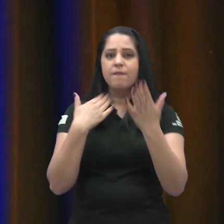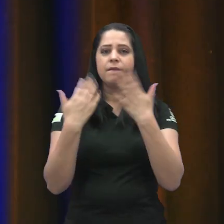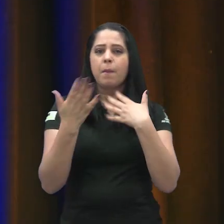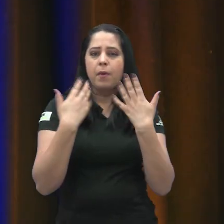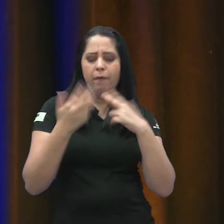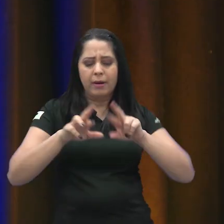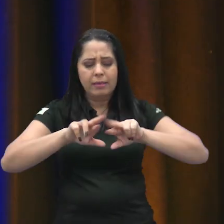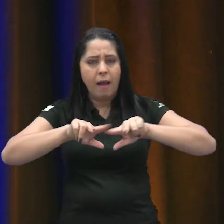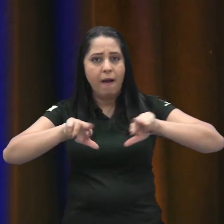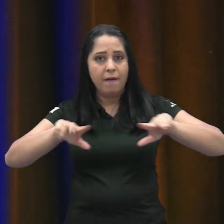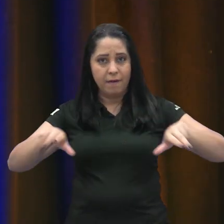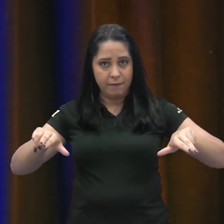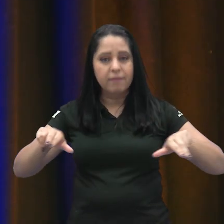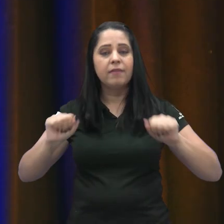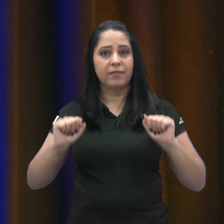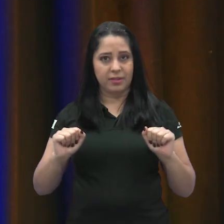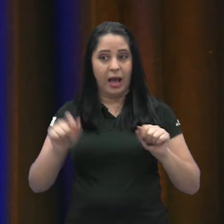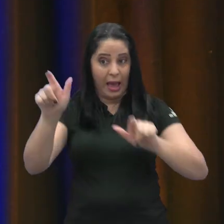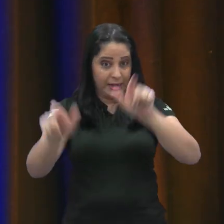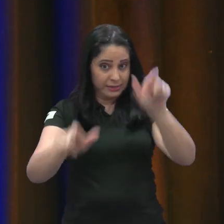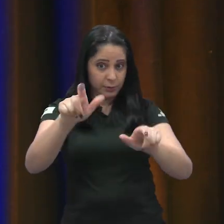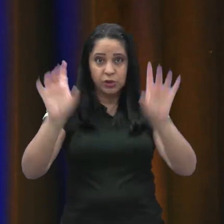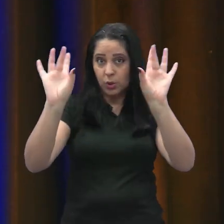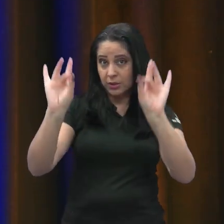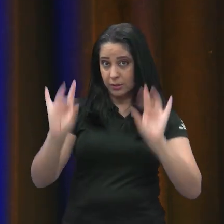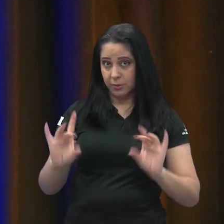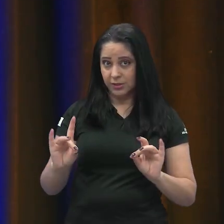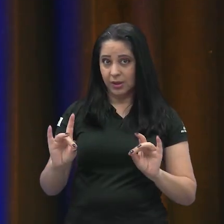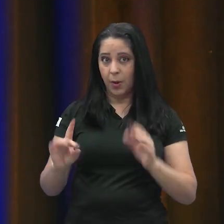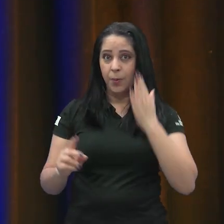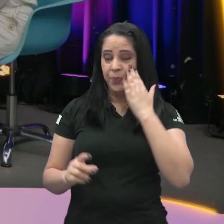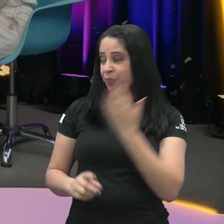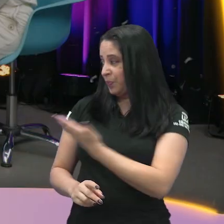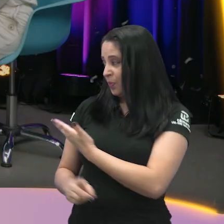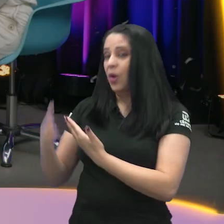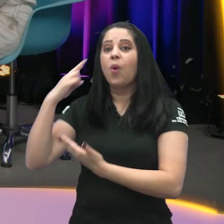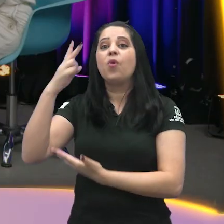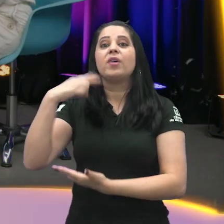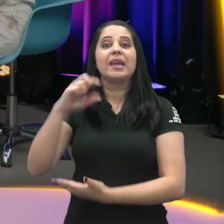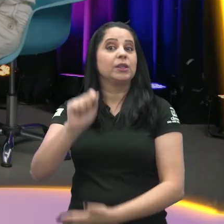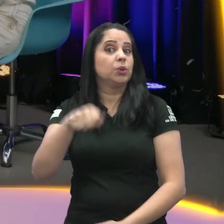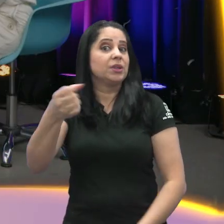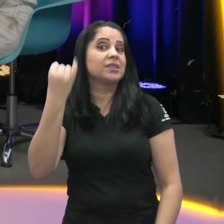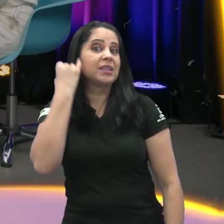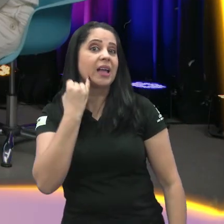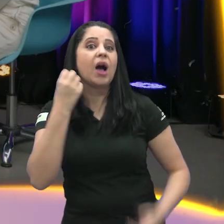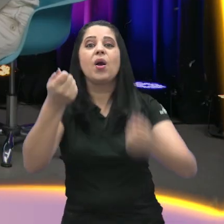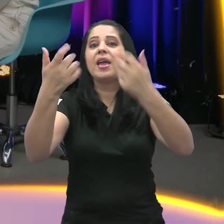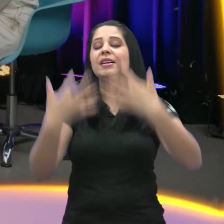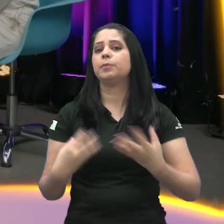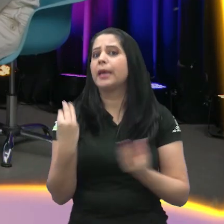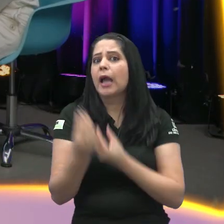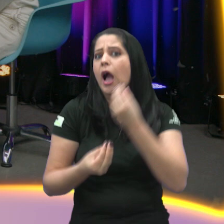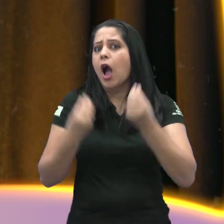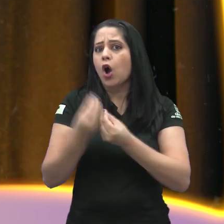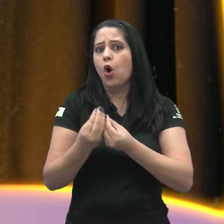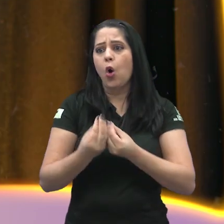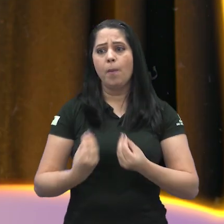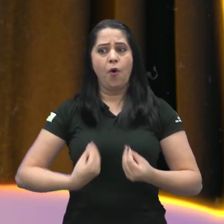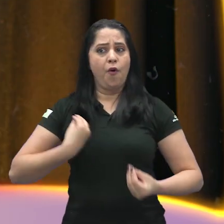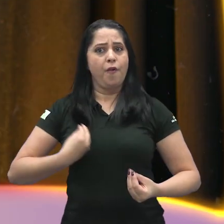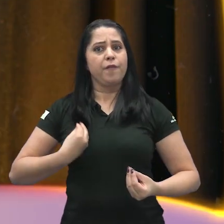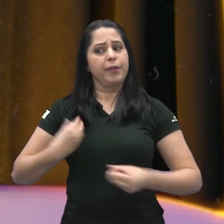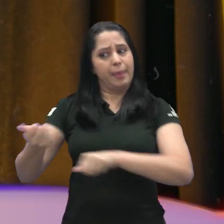conversas inspiradoras com convidados mais que especiais. O vereador Zé Luiz fala sobre conciliar com maestria a